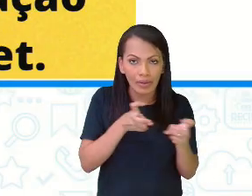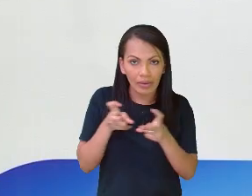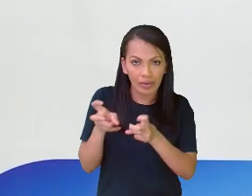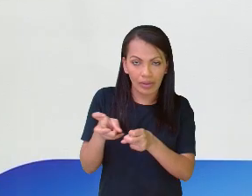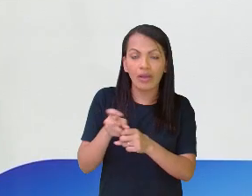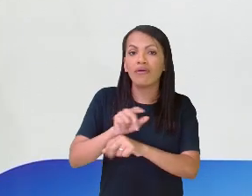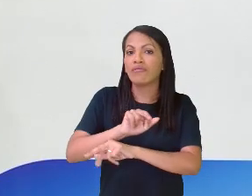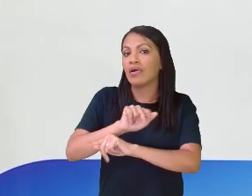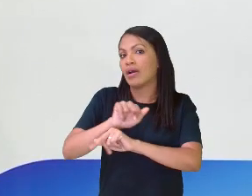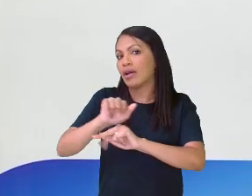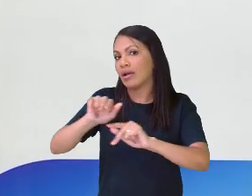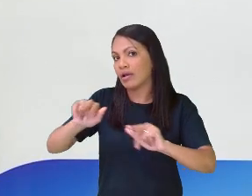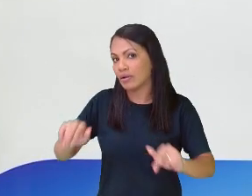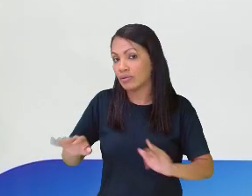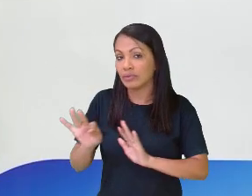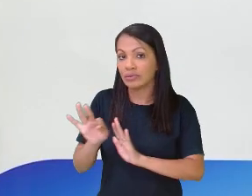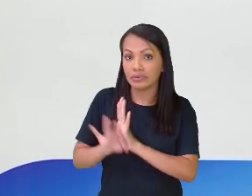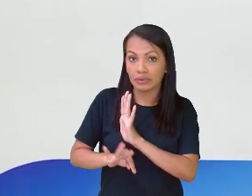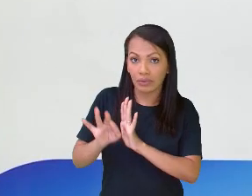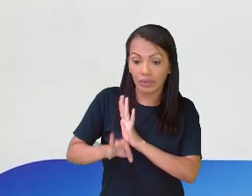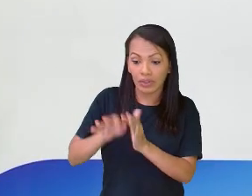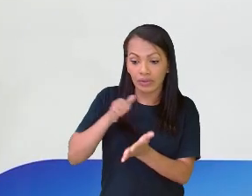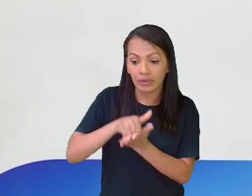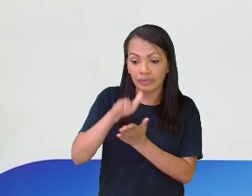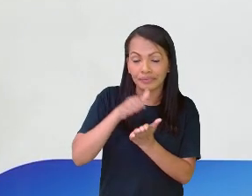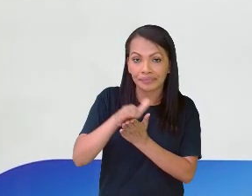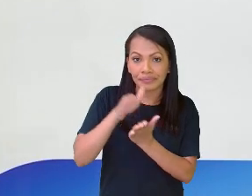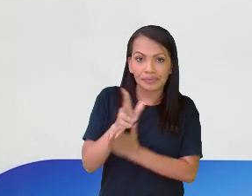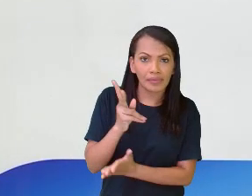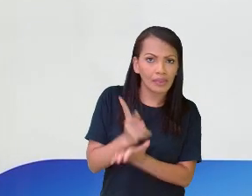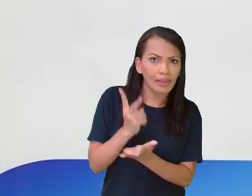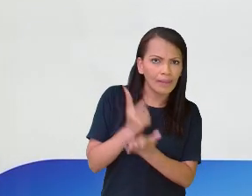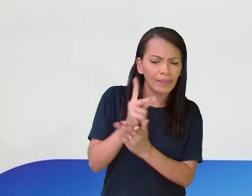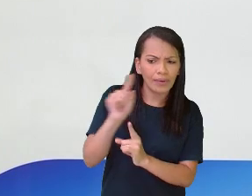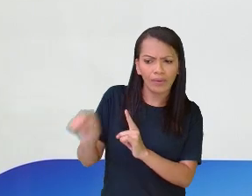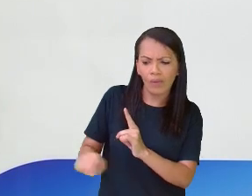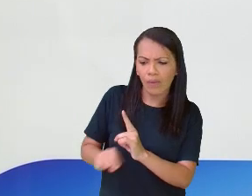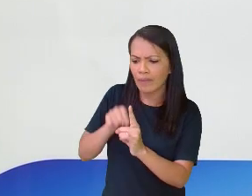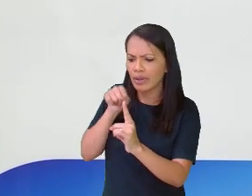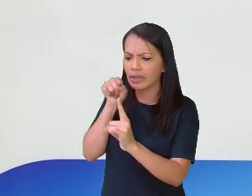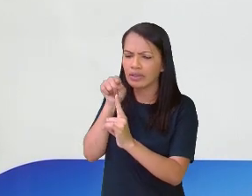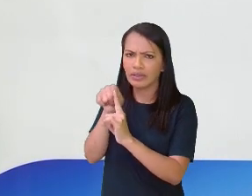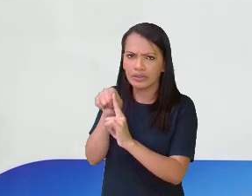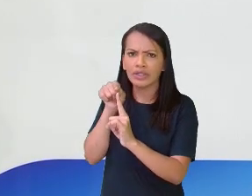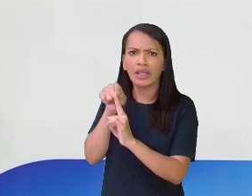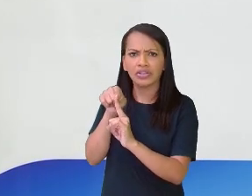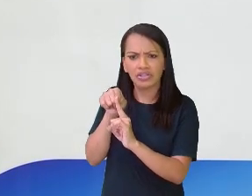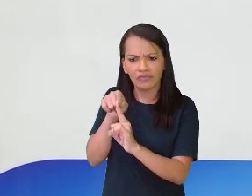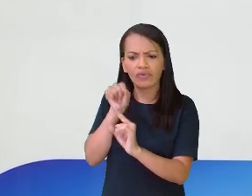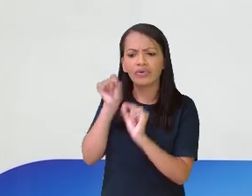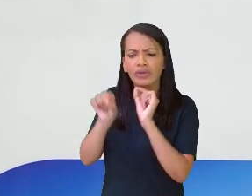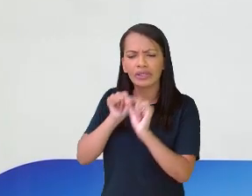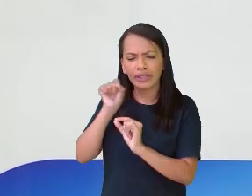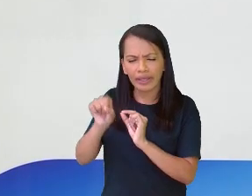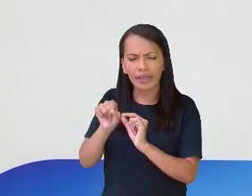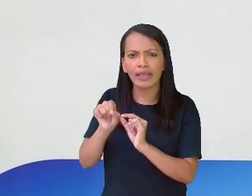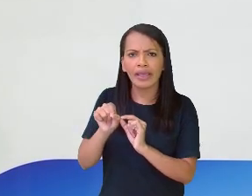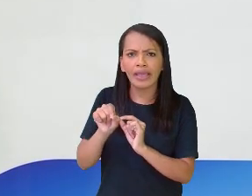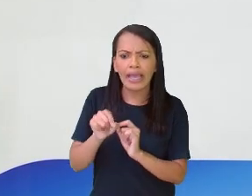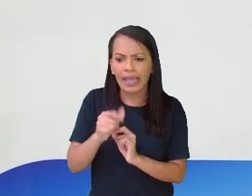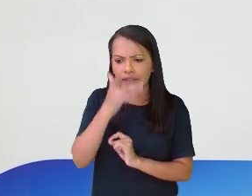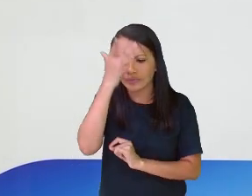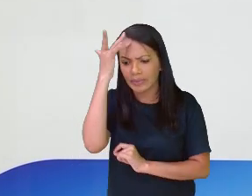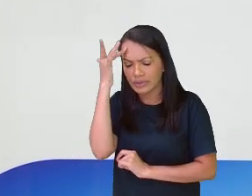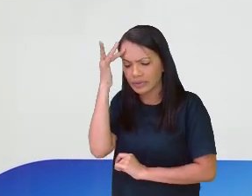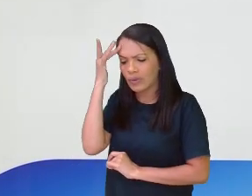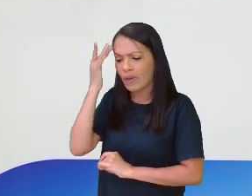suportes variados os textos de divulgação, sempre com o objetivo de aproximar as pesquisas científicas